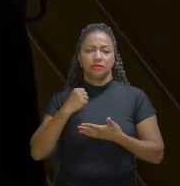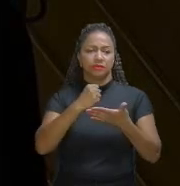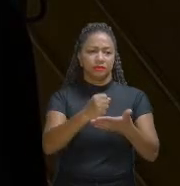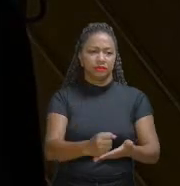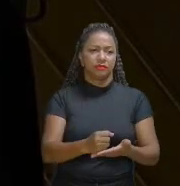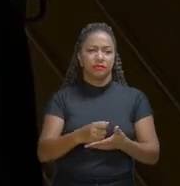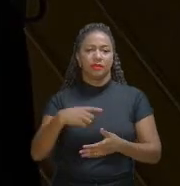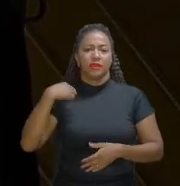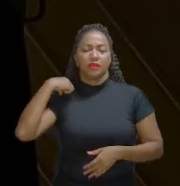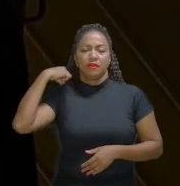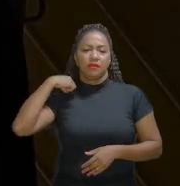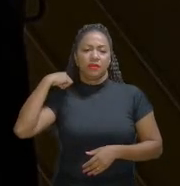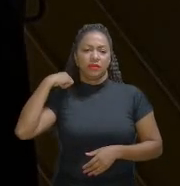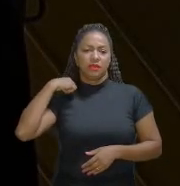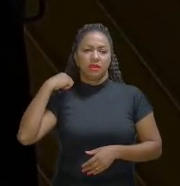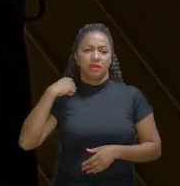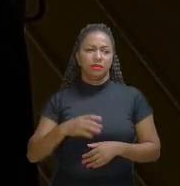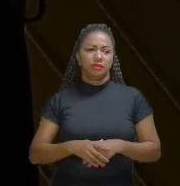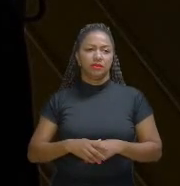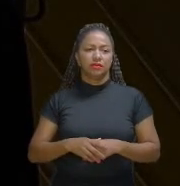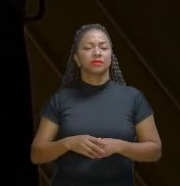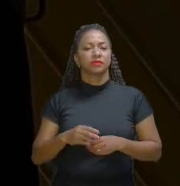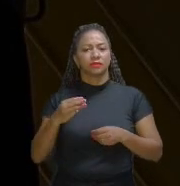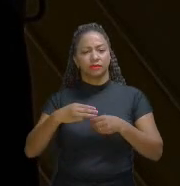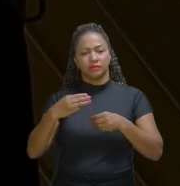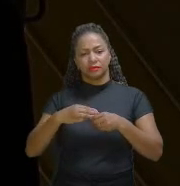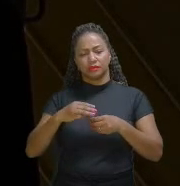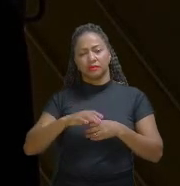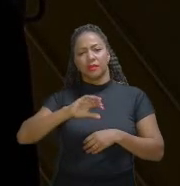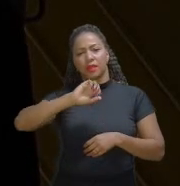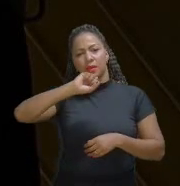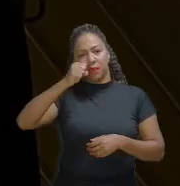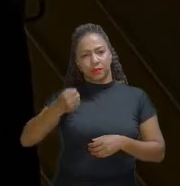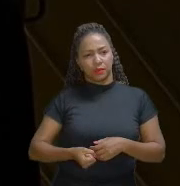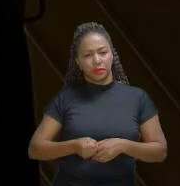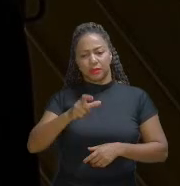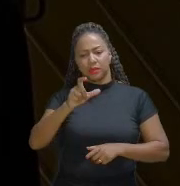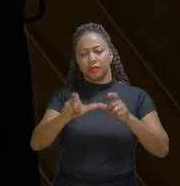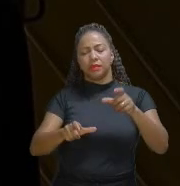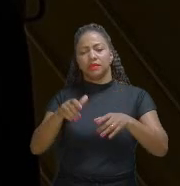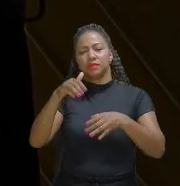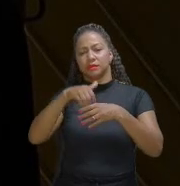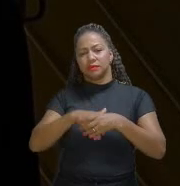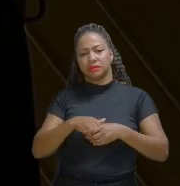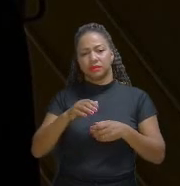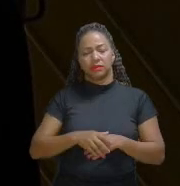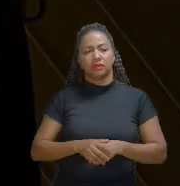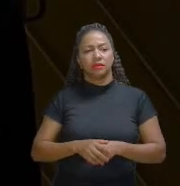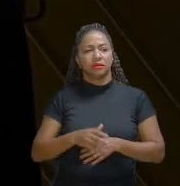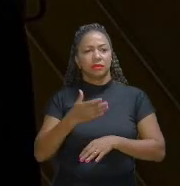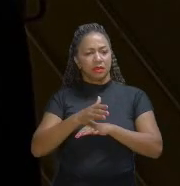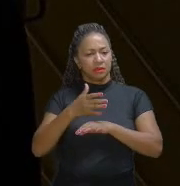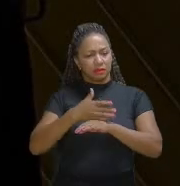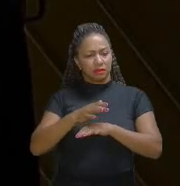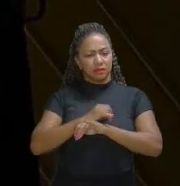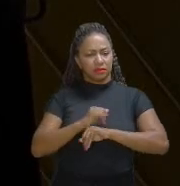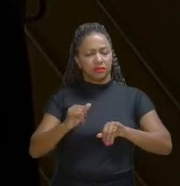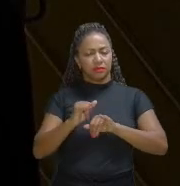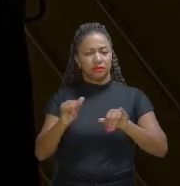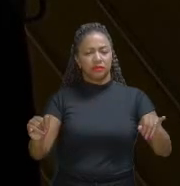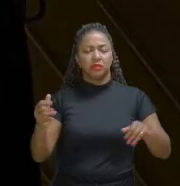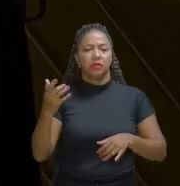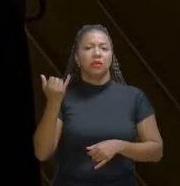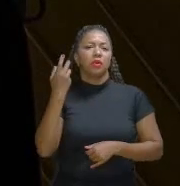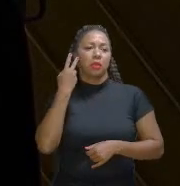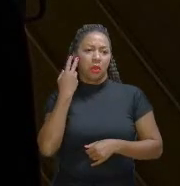apoiadores voluntários. Em município com pouco mais de 8.000 eleitores, práticas de campanha com a atuação direta da candidata são